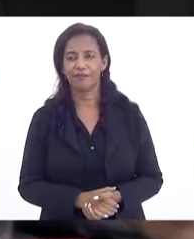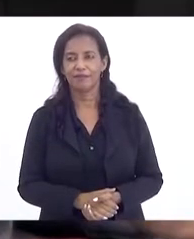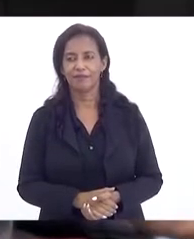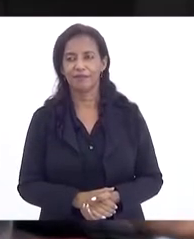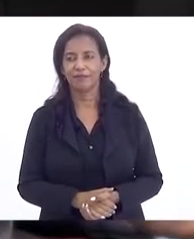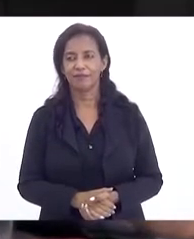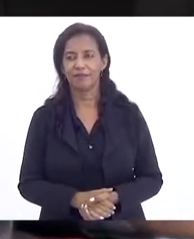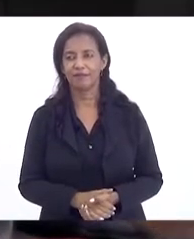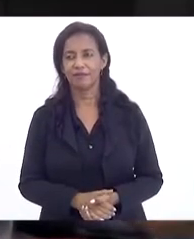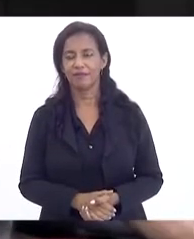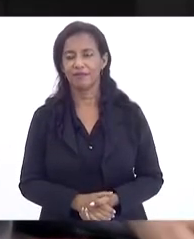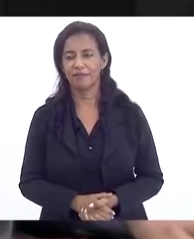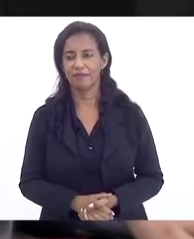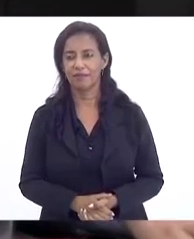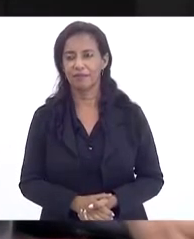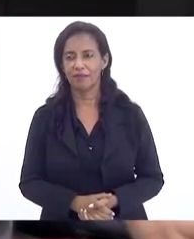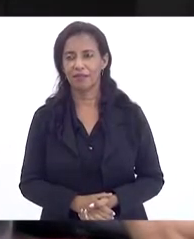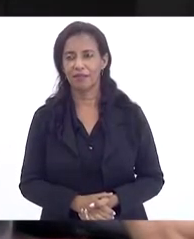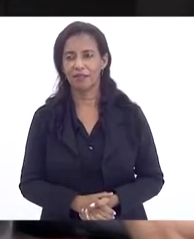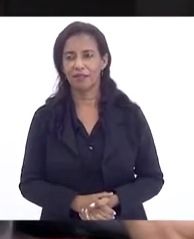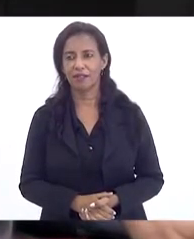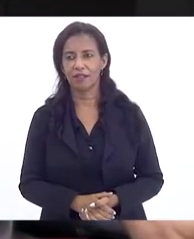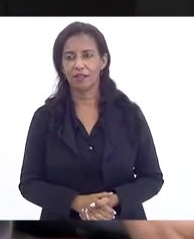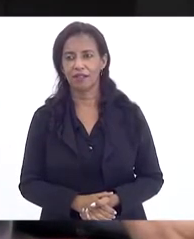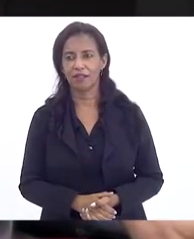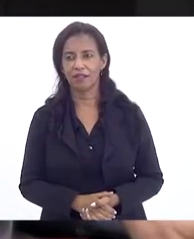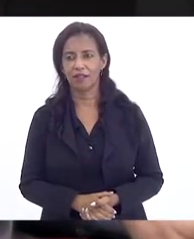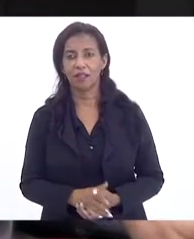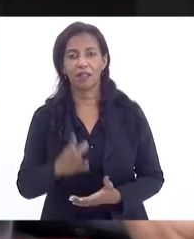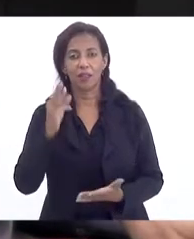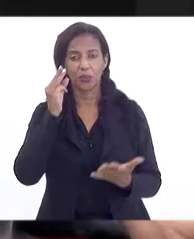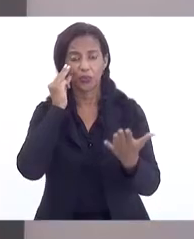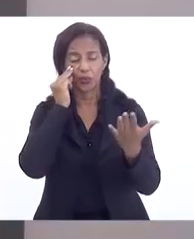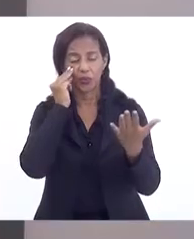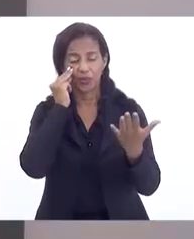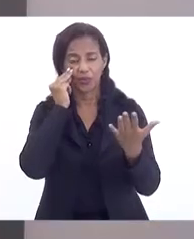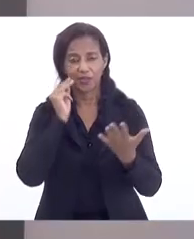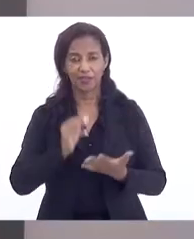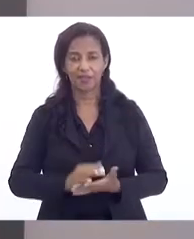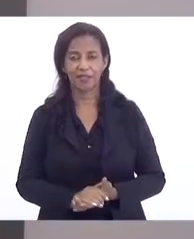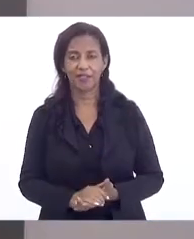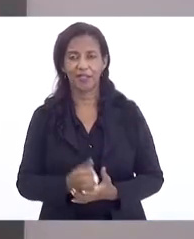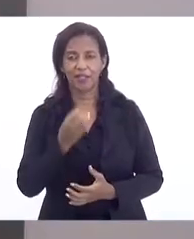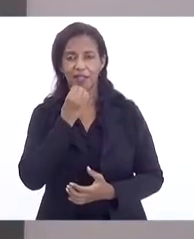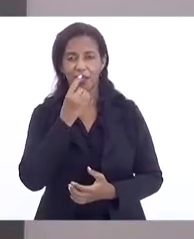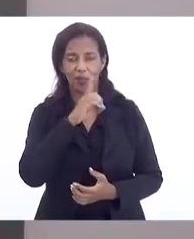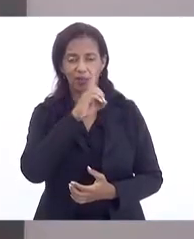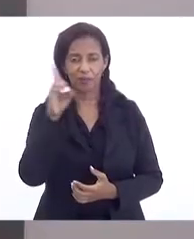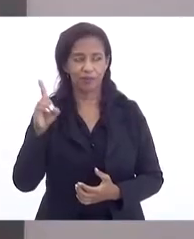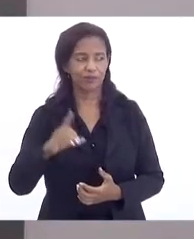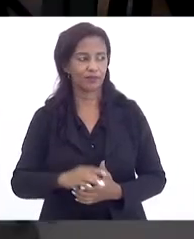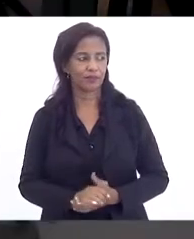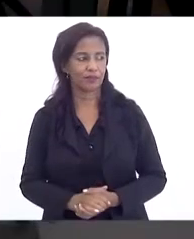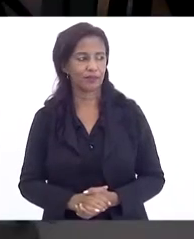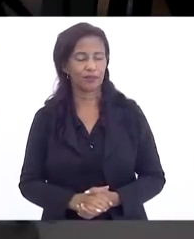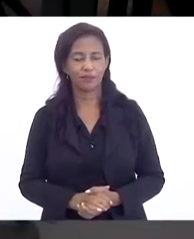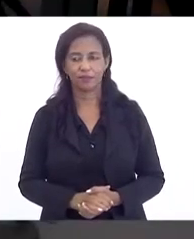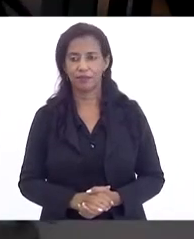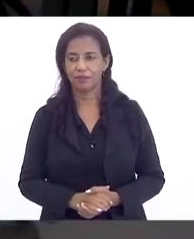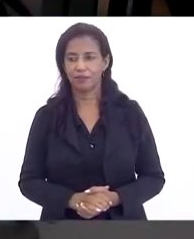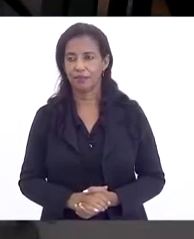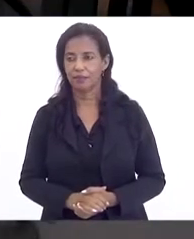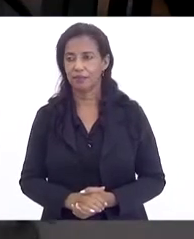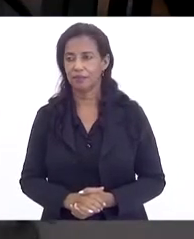Não, mas só uma questão razão. De ordem. Pois não. Uma questão de ordem. Bom dia, deputados. Bom dia, Mônica,